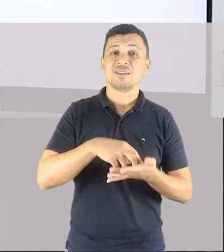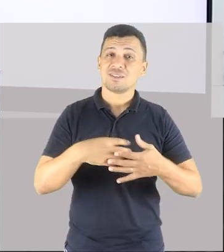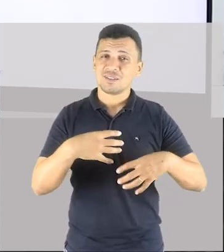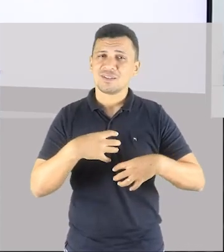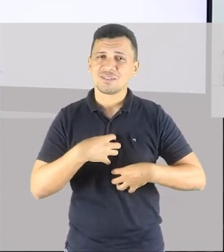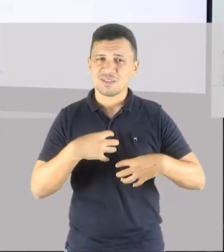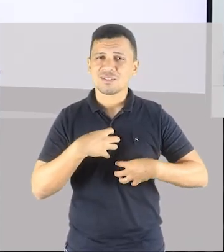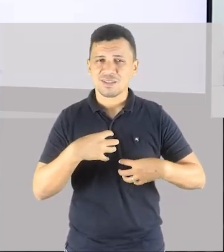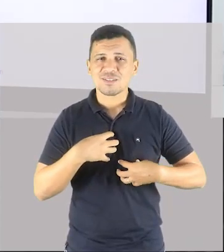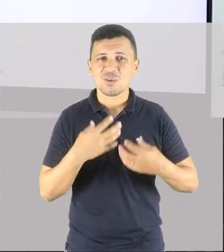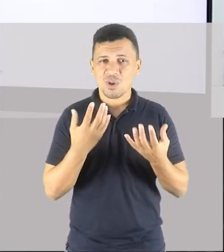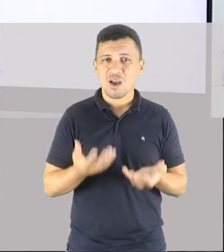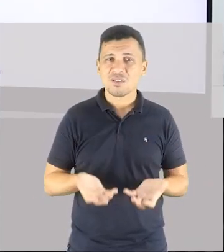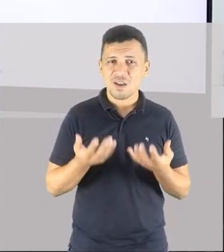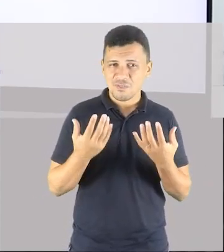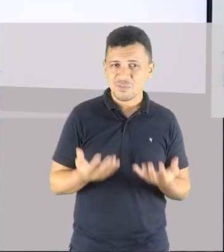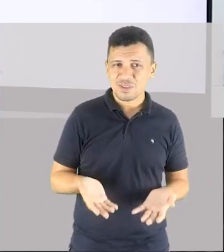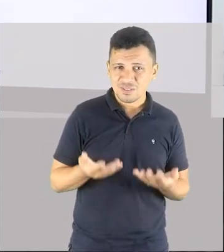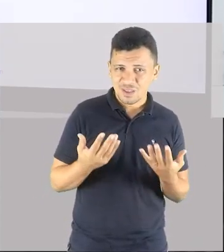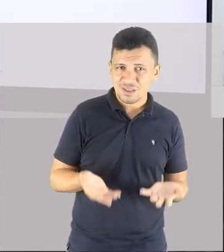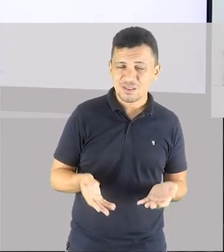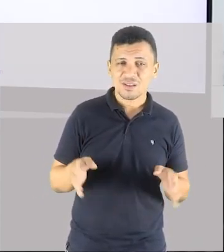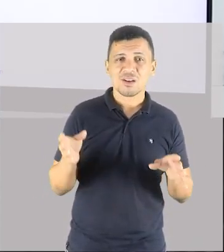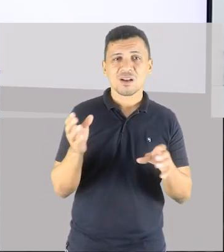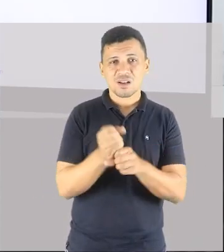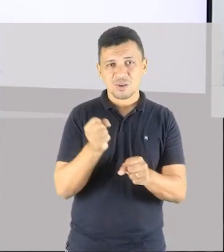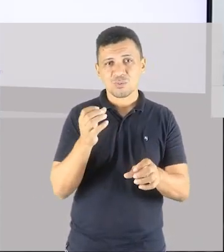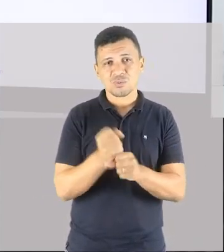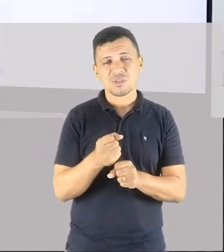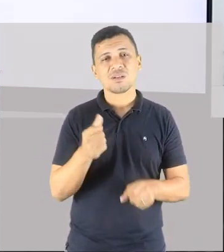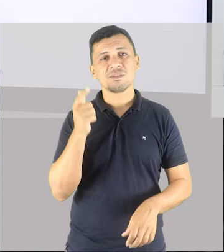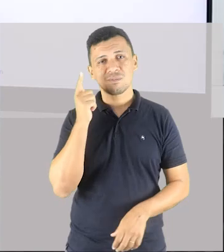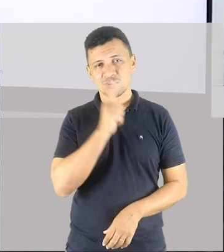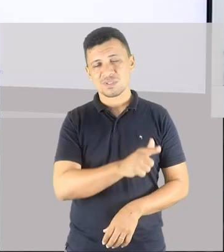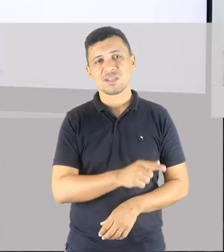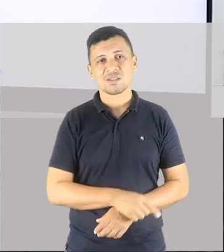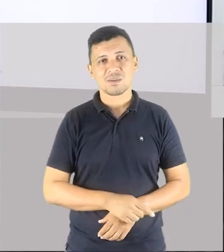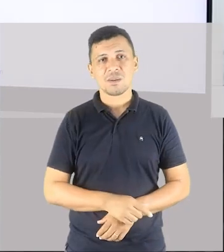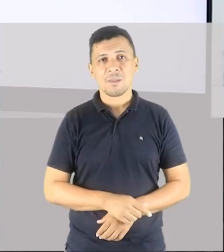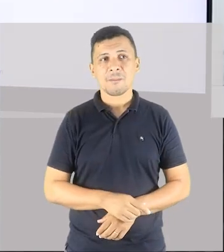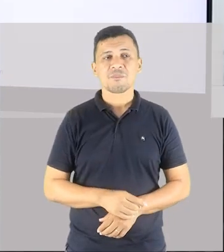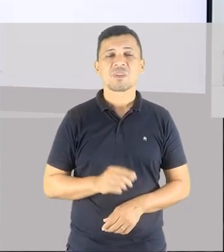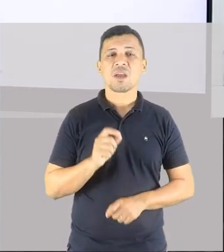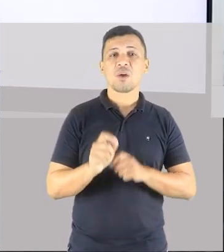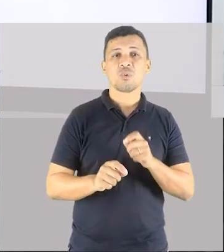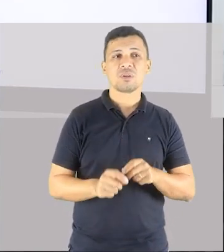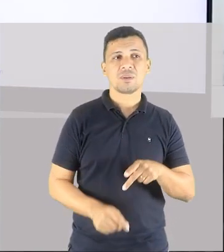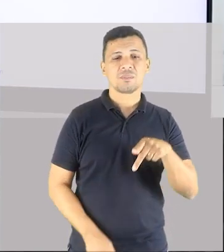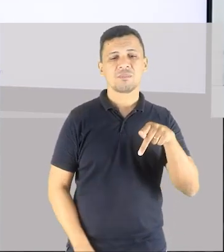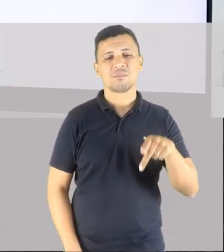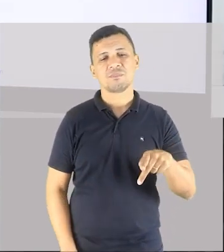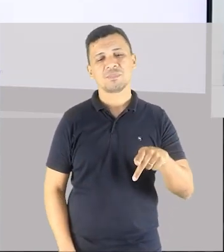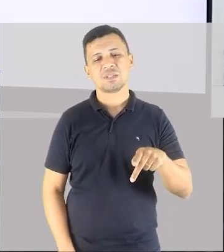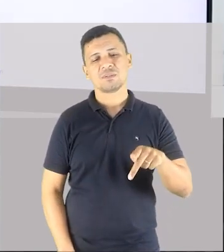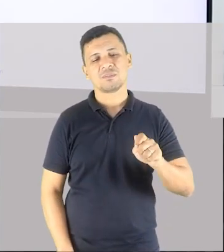leveza é que a gente consegue também calcular, que chamamos de peso aparente. É aquele que parece ser, mas